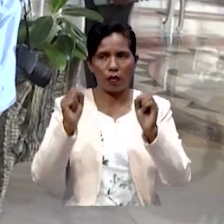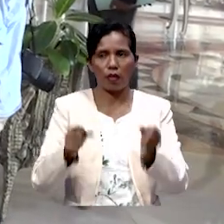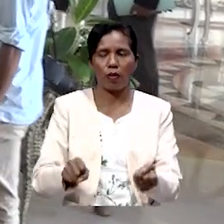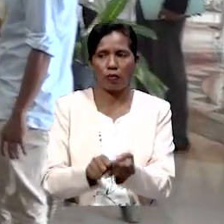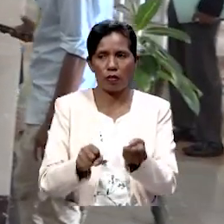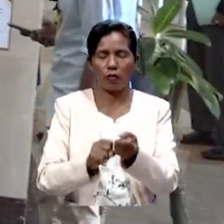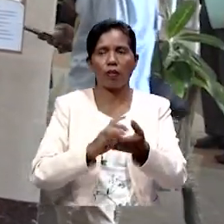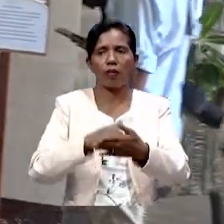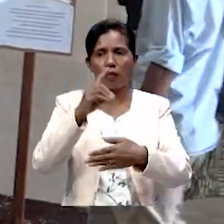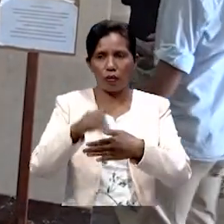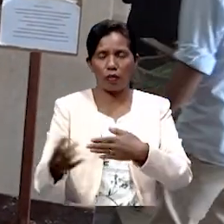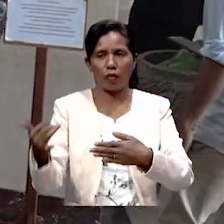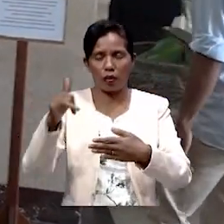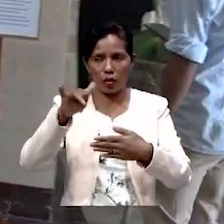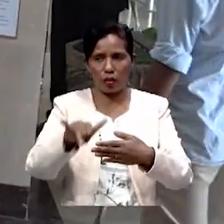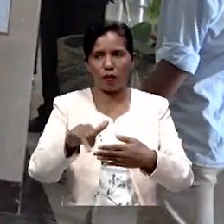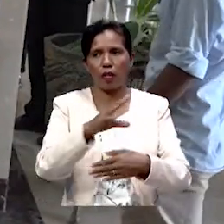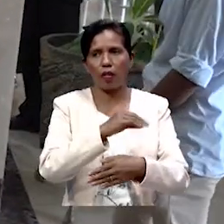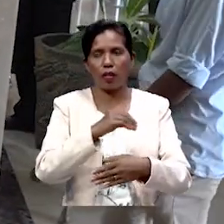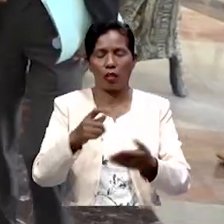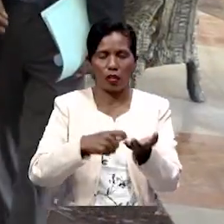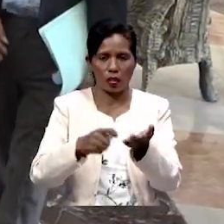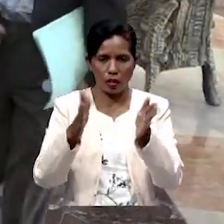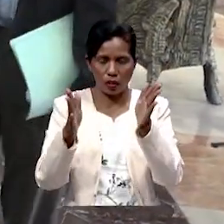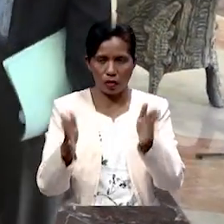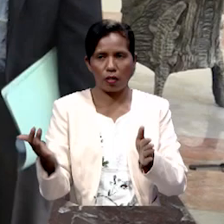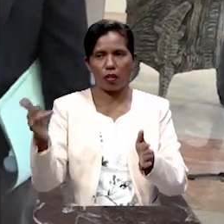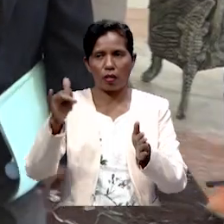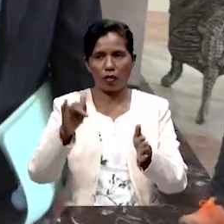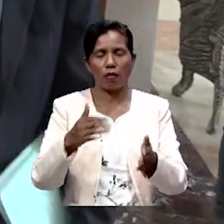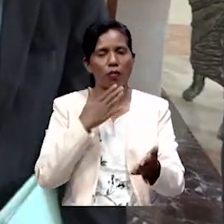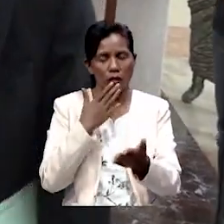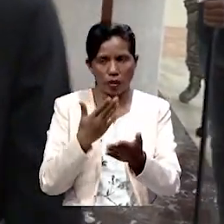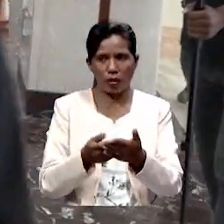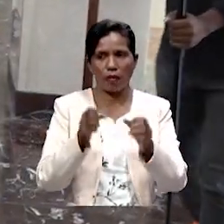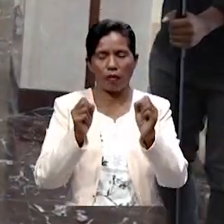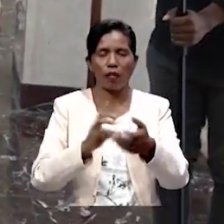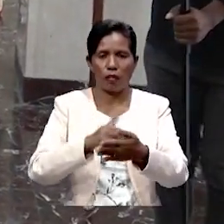no desenvolve Sirane atleta no treinador Siranebe ho qualificado nune bele